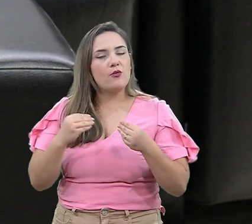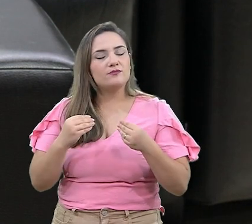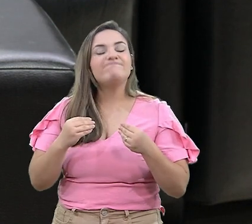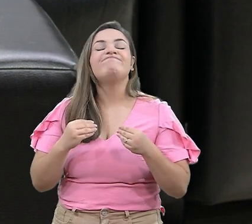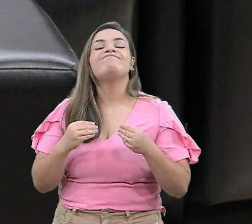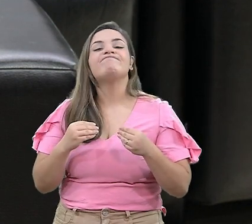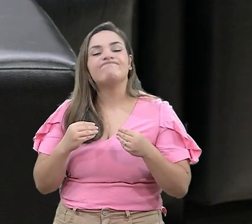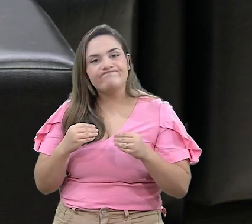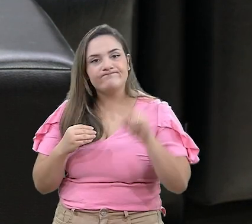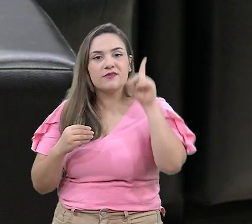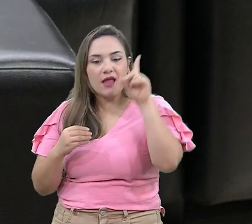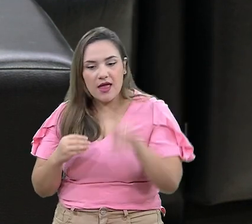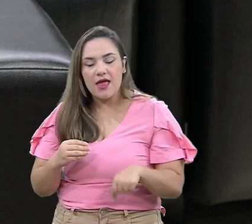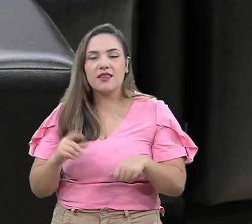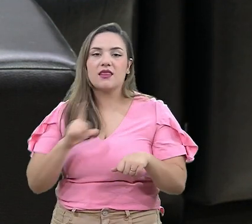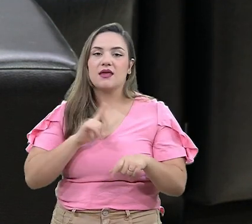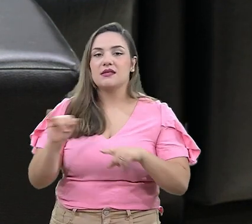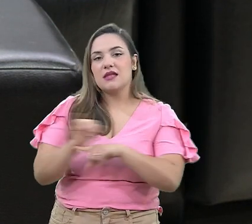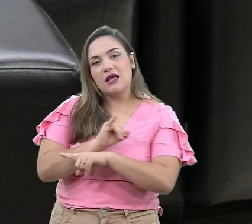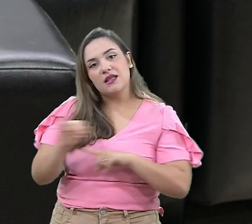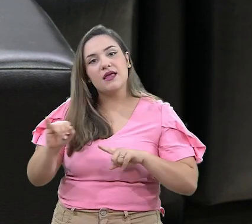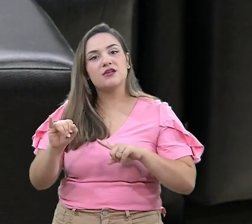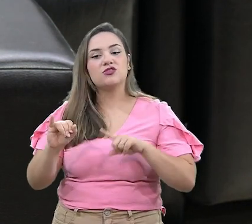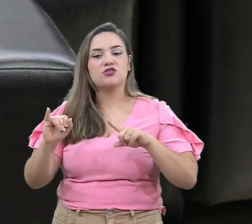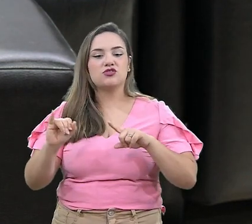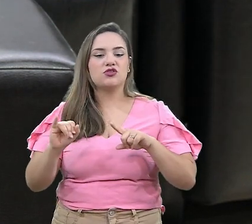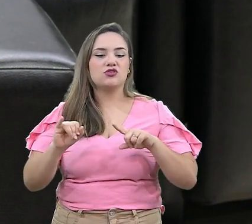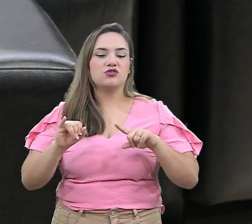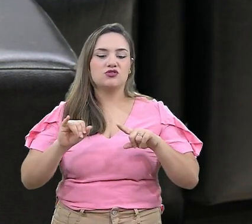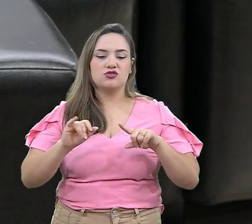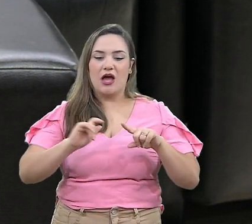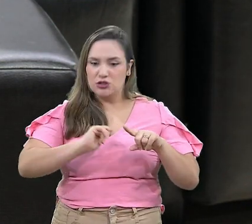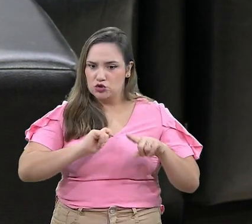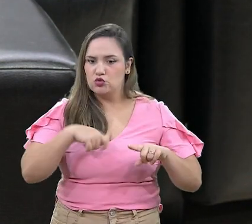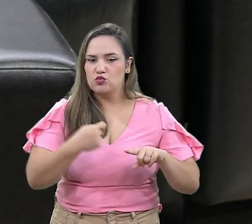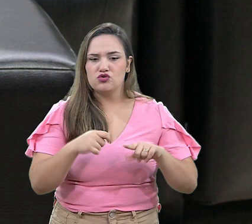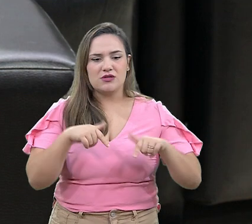na prática? Significa instituir ações, né,